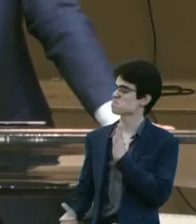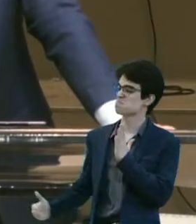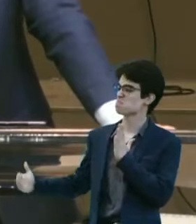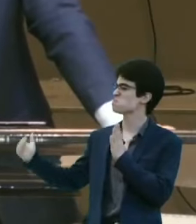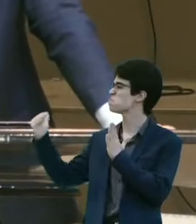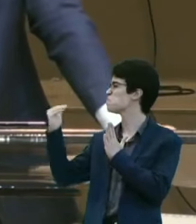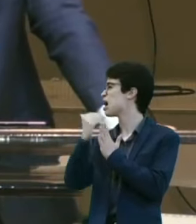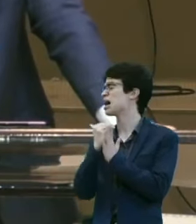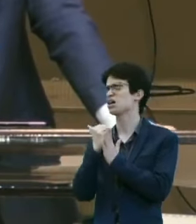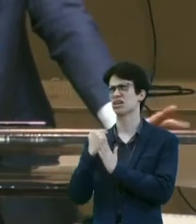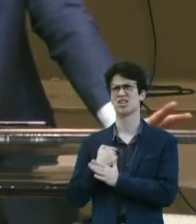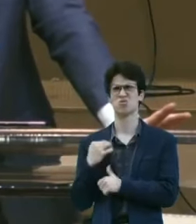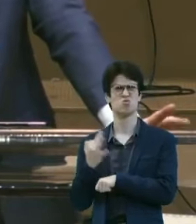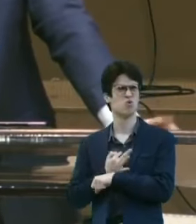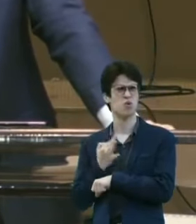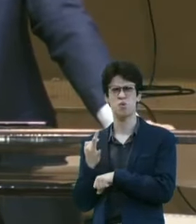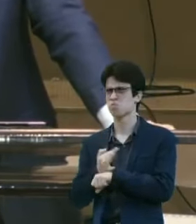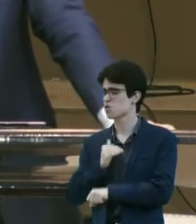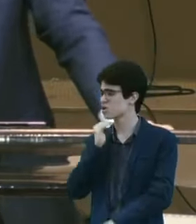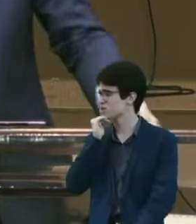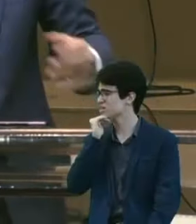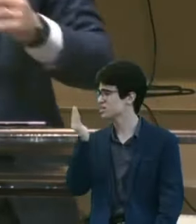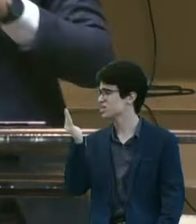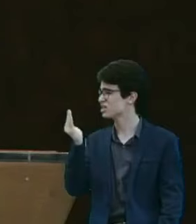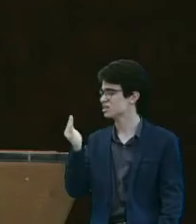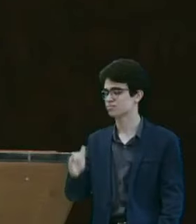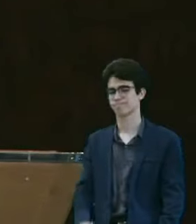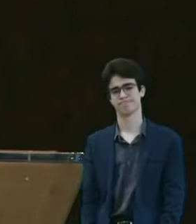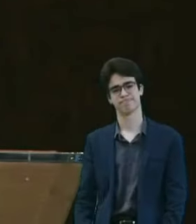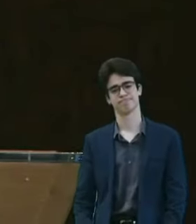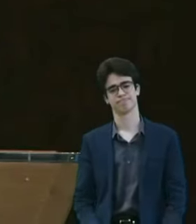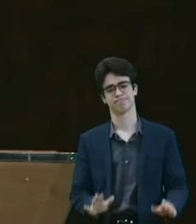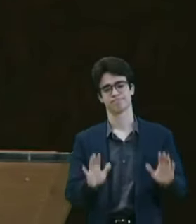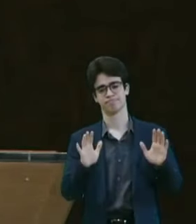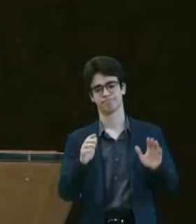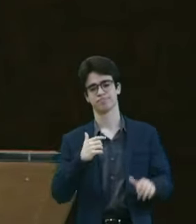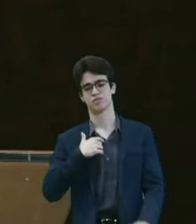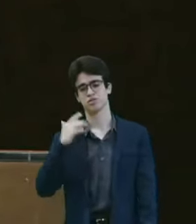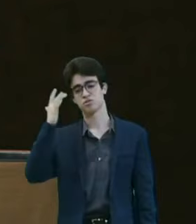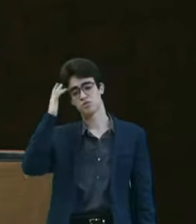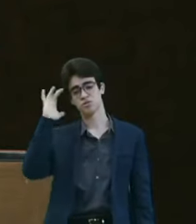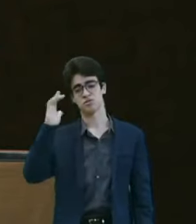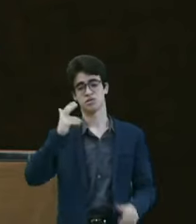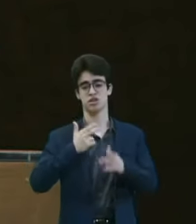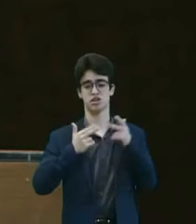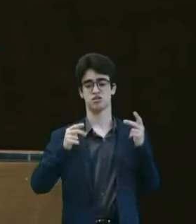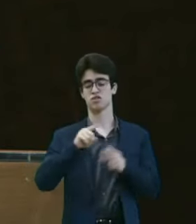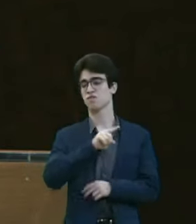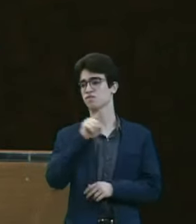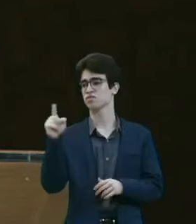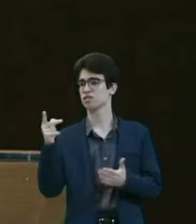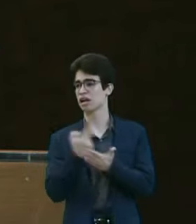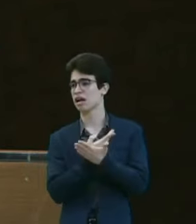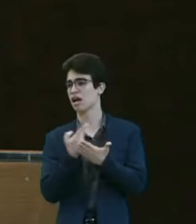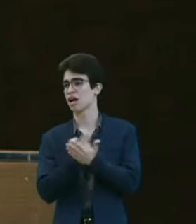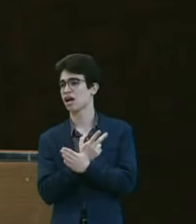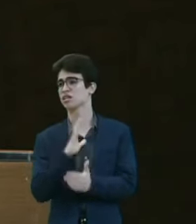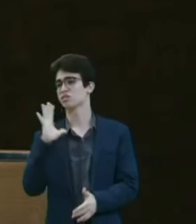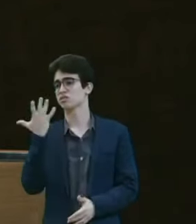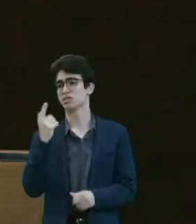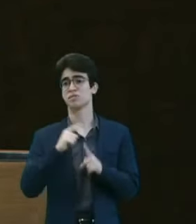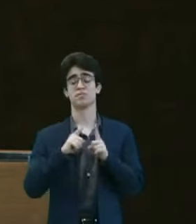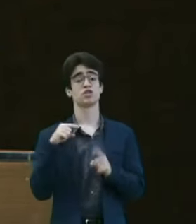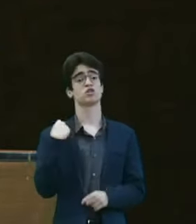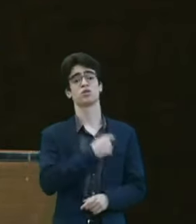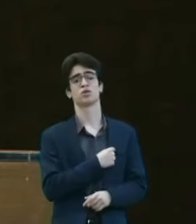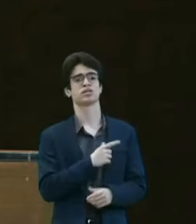posso suportar. Meu irmão, eu não sei o que você errou, o que você fez, o que aconteceu, nós